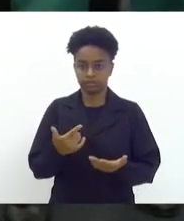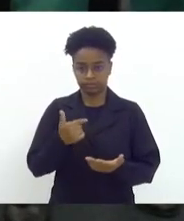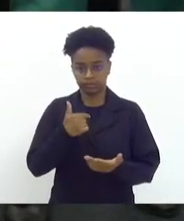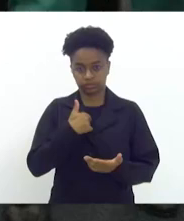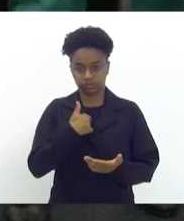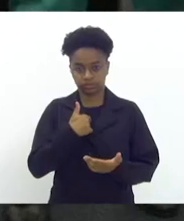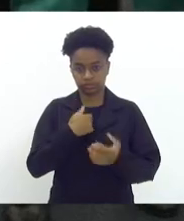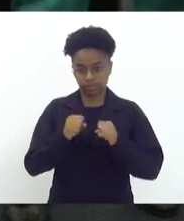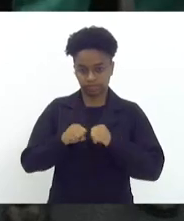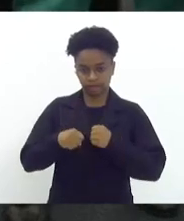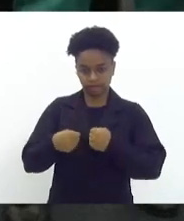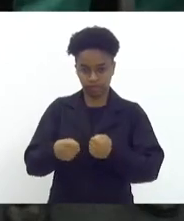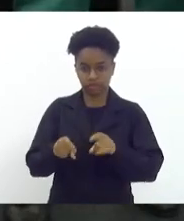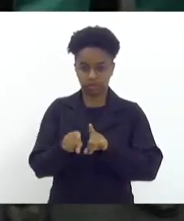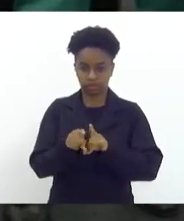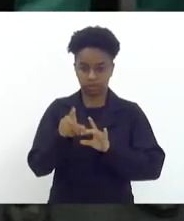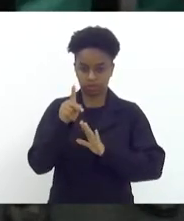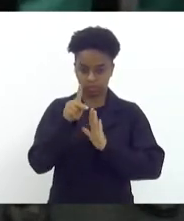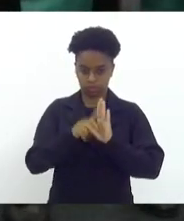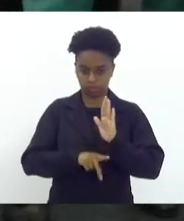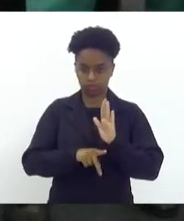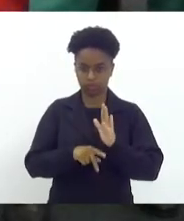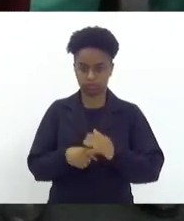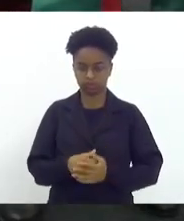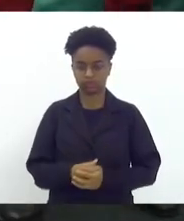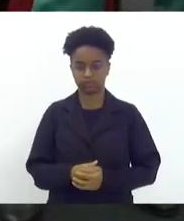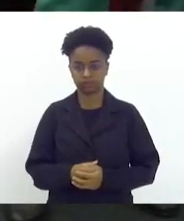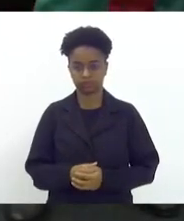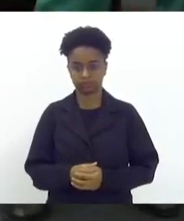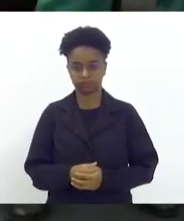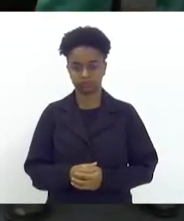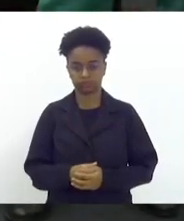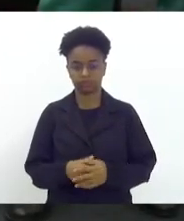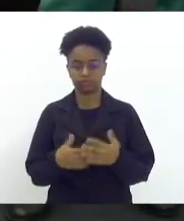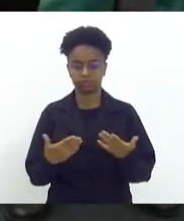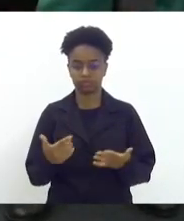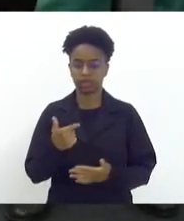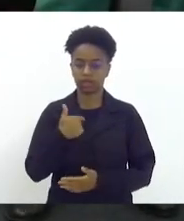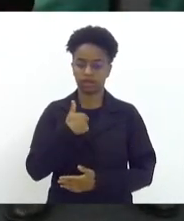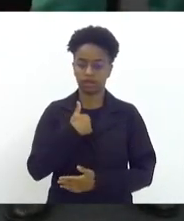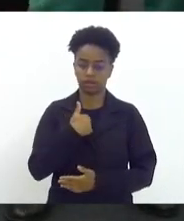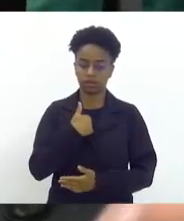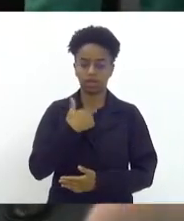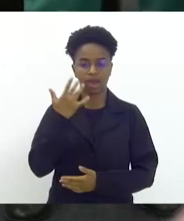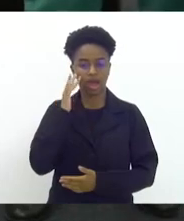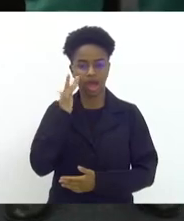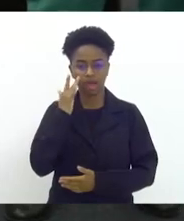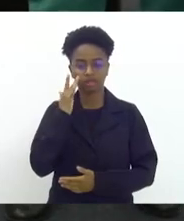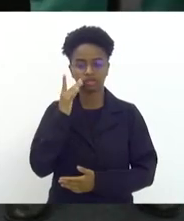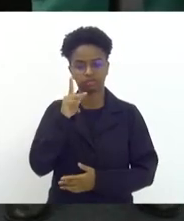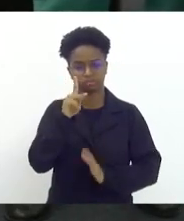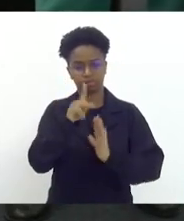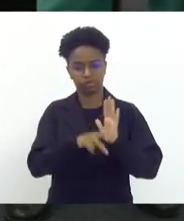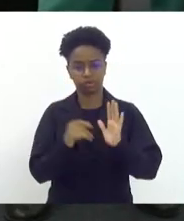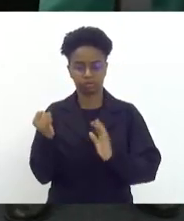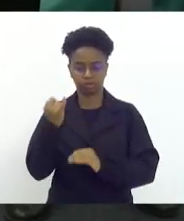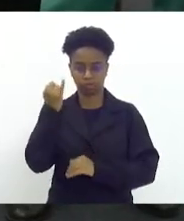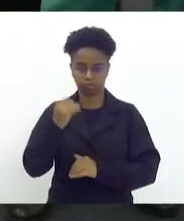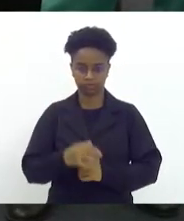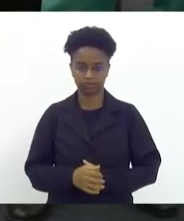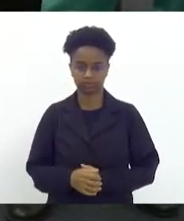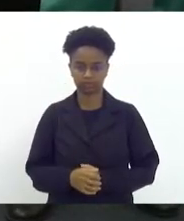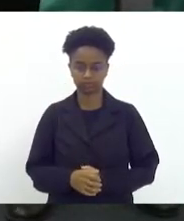fazer uma defesa também desse projeto e eu acho o projeto relevante eu